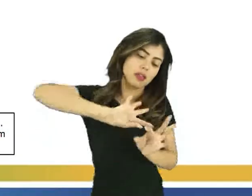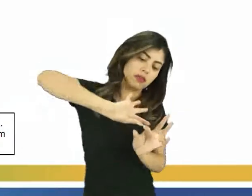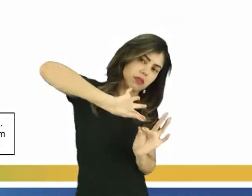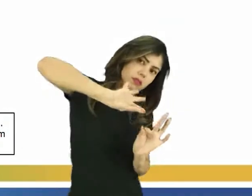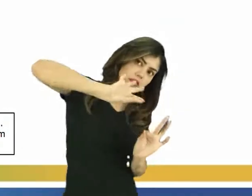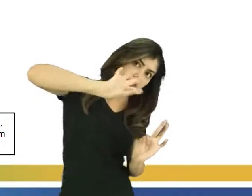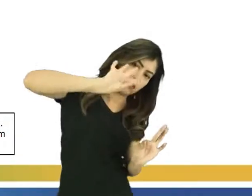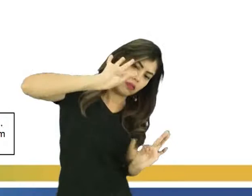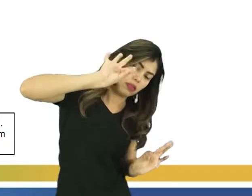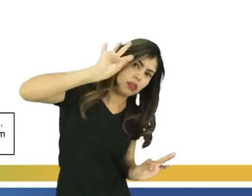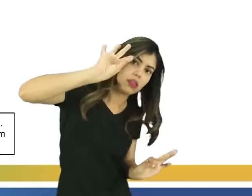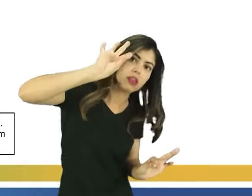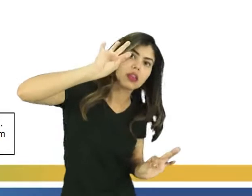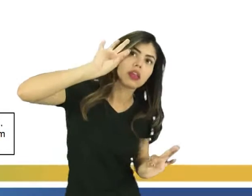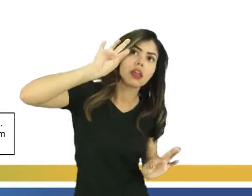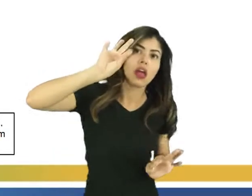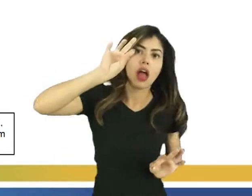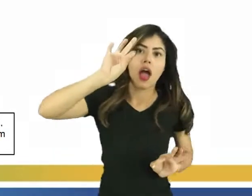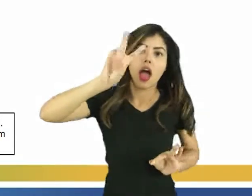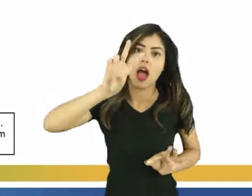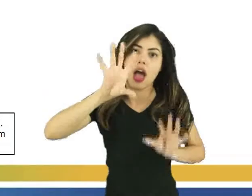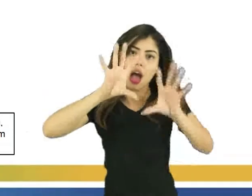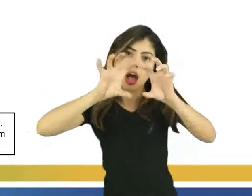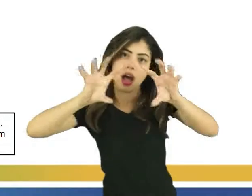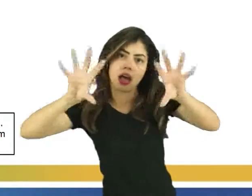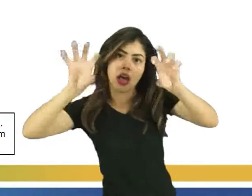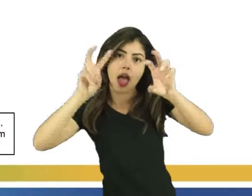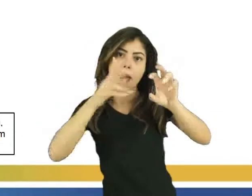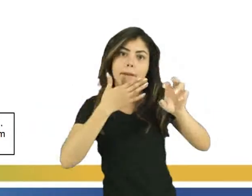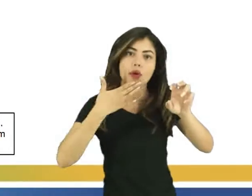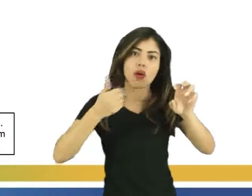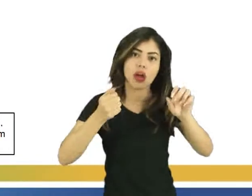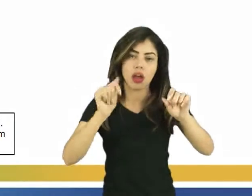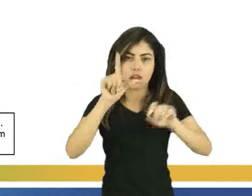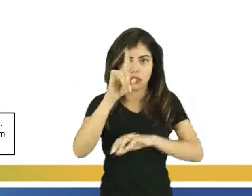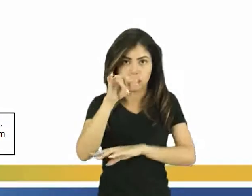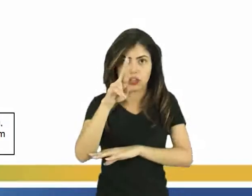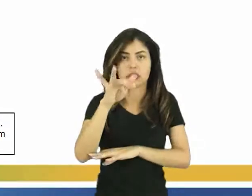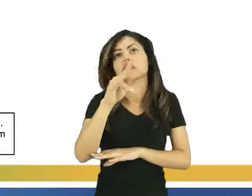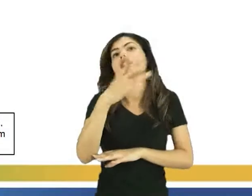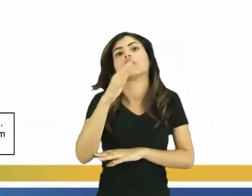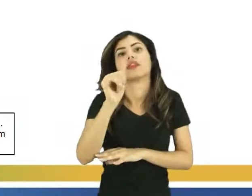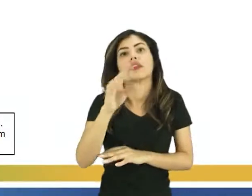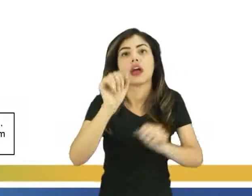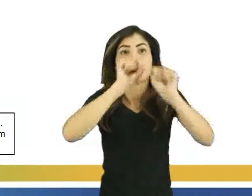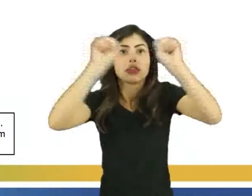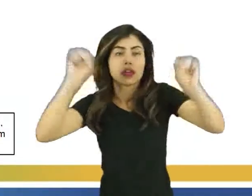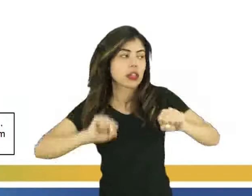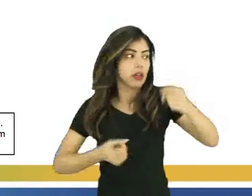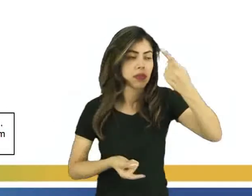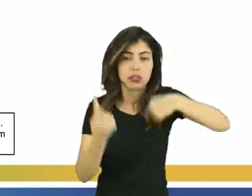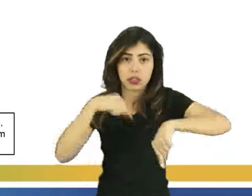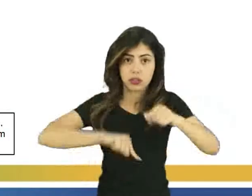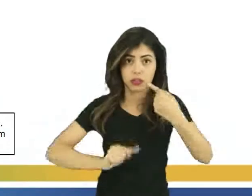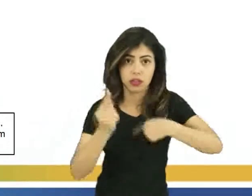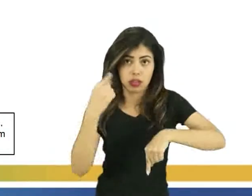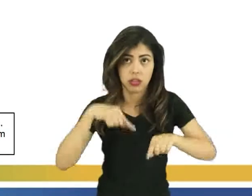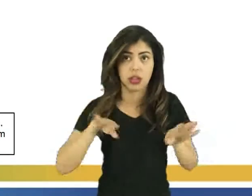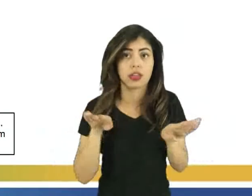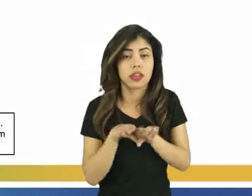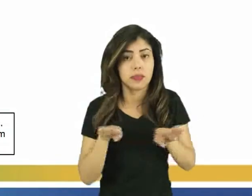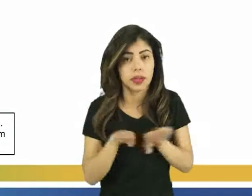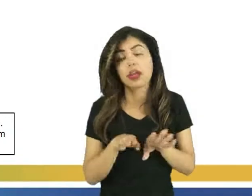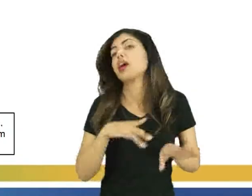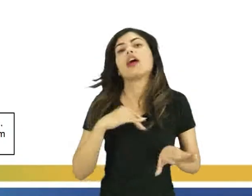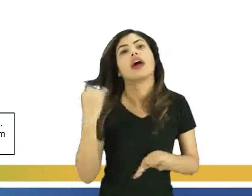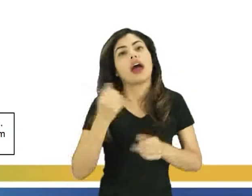específico, também vai ter secos gástricos que auxiliam na digestão. E já quando eu falo do sistema circulatório, é um sistema